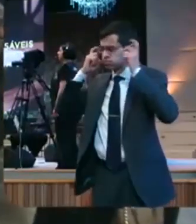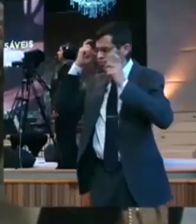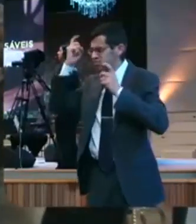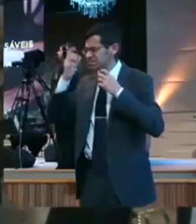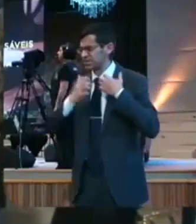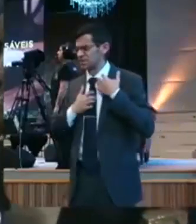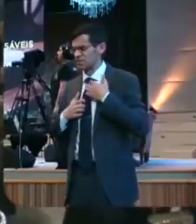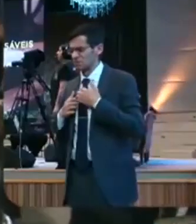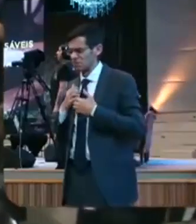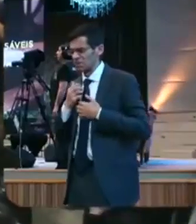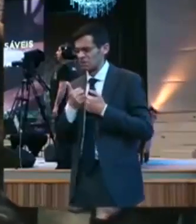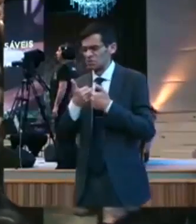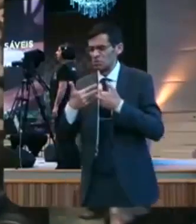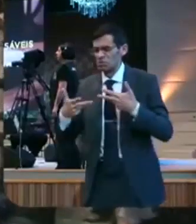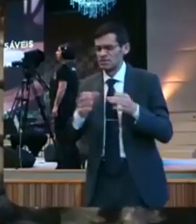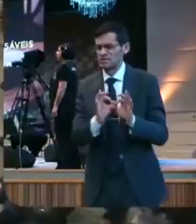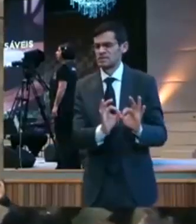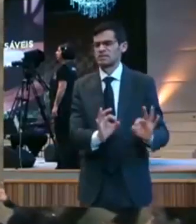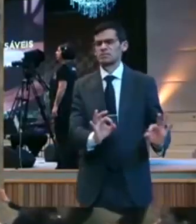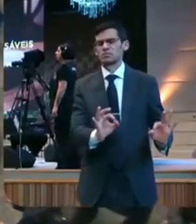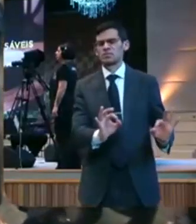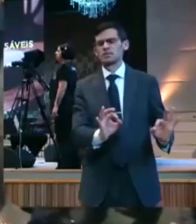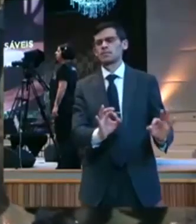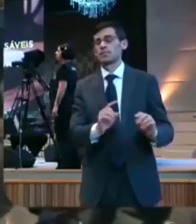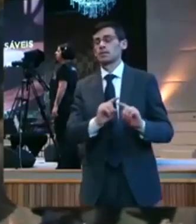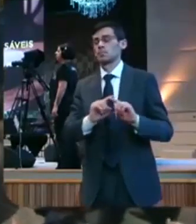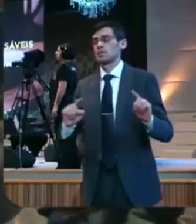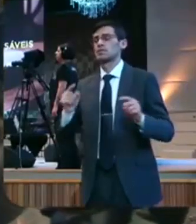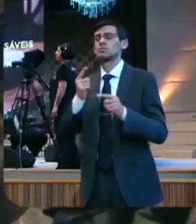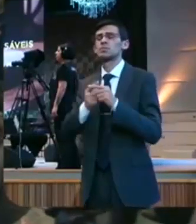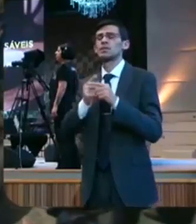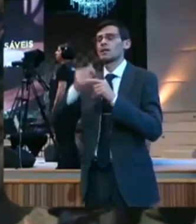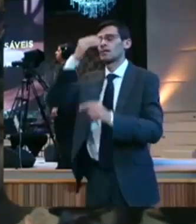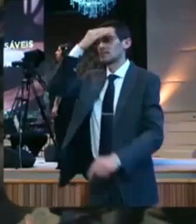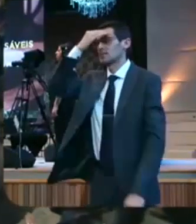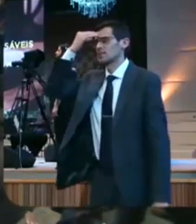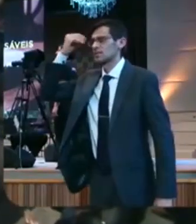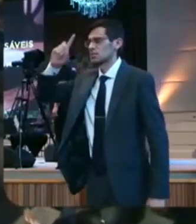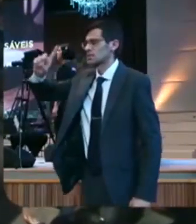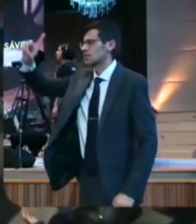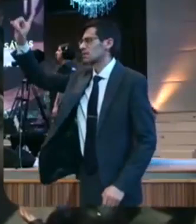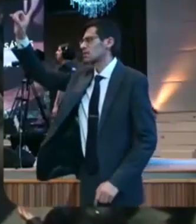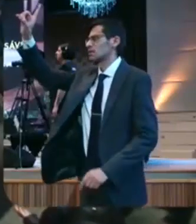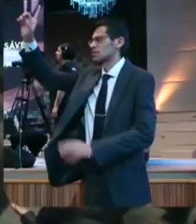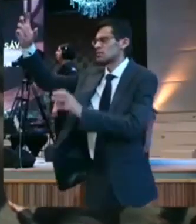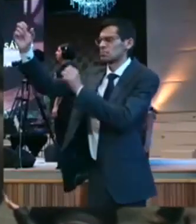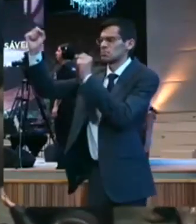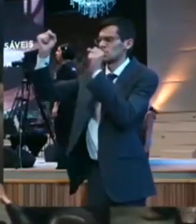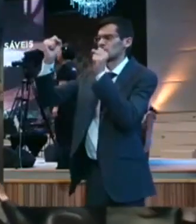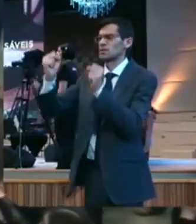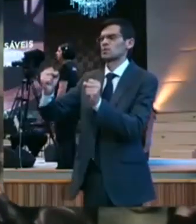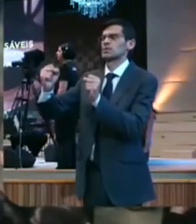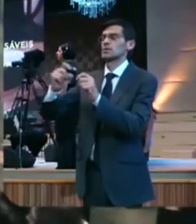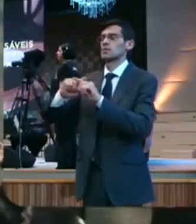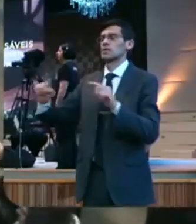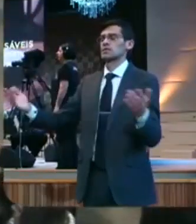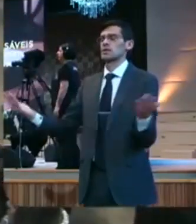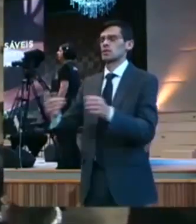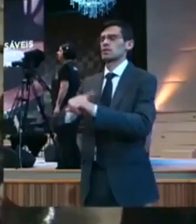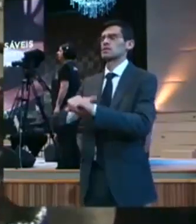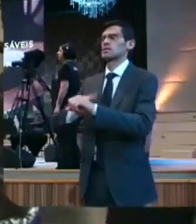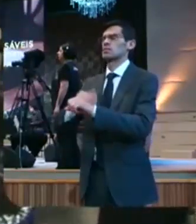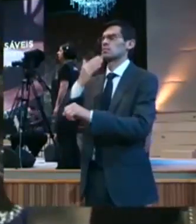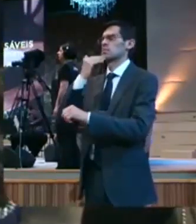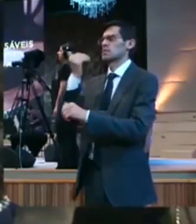com coisas pequeninas, porque nos esquecemos do que o Senhor já fez. E nesta hora eu quero